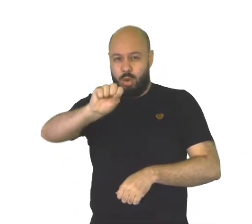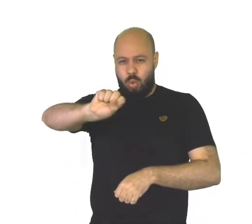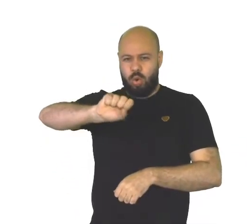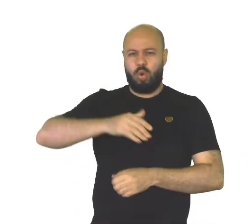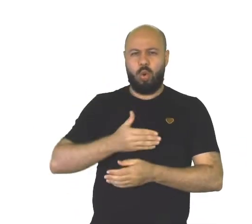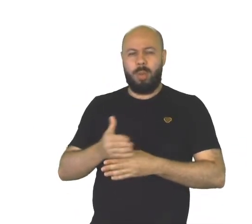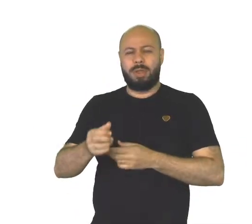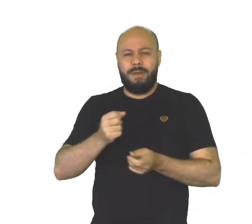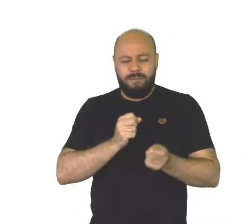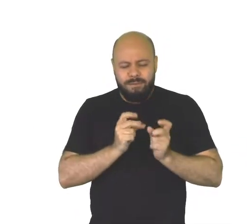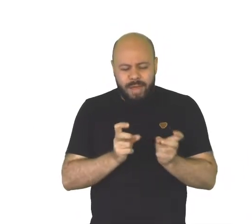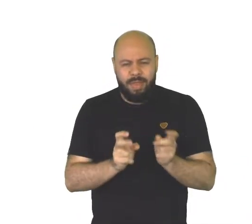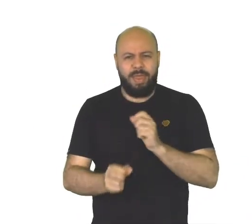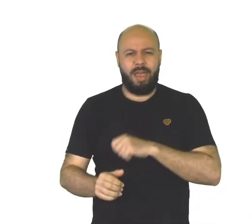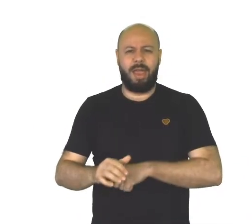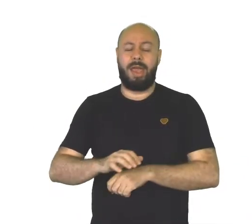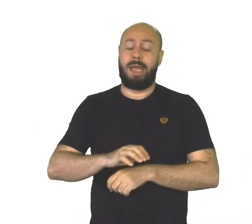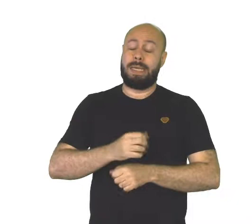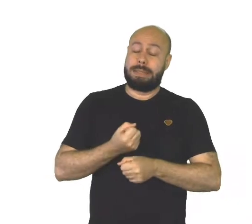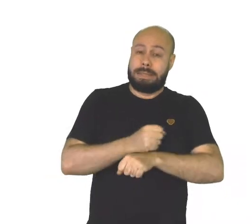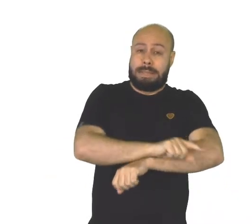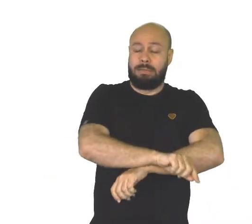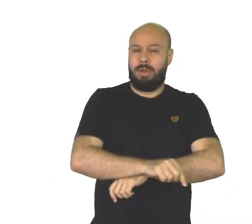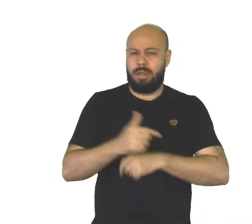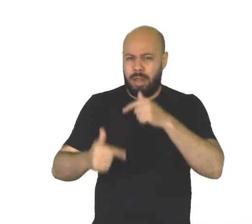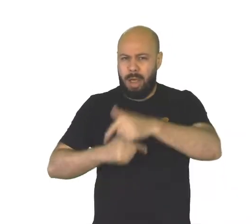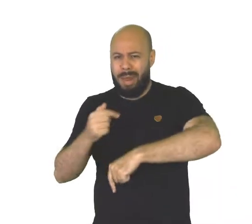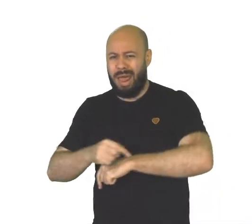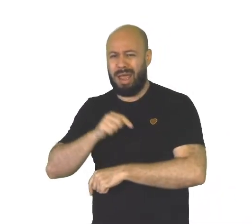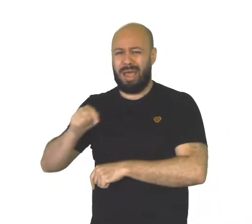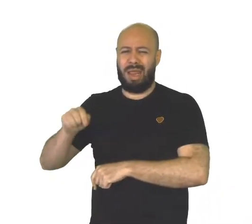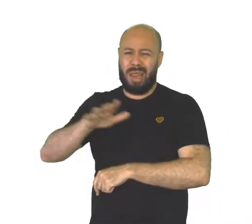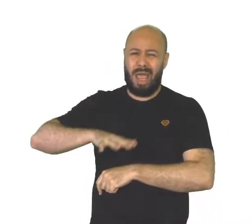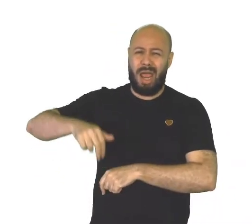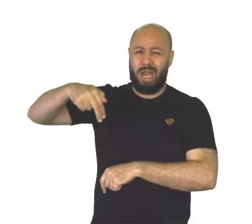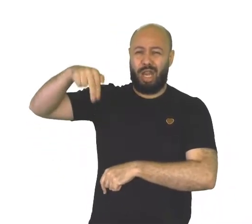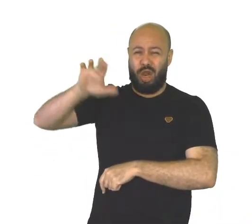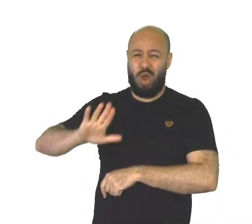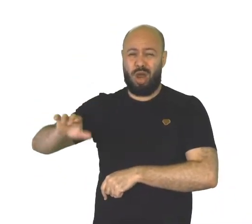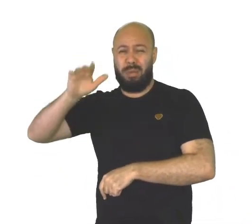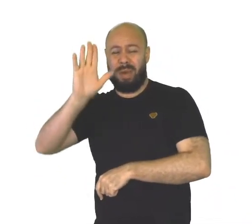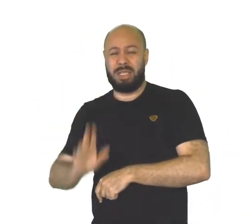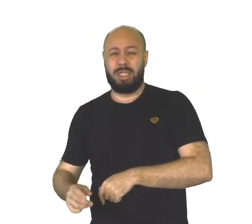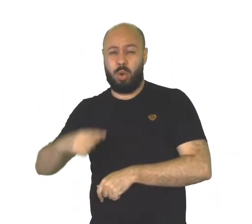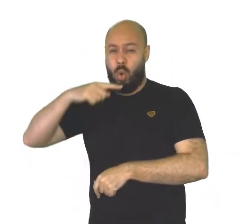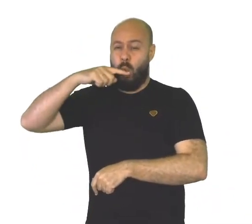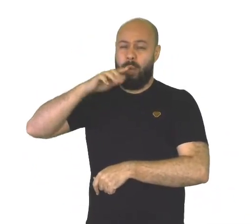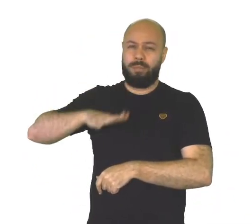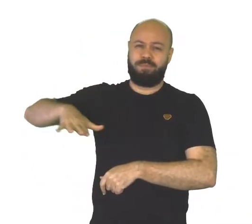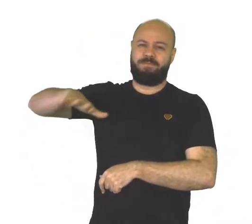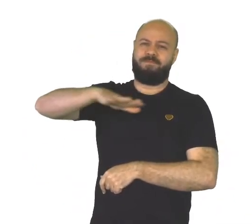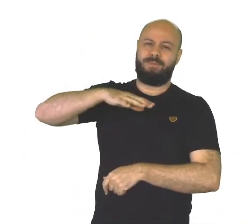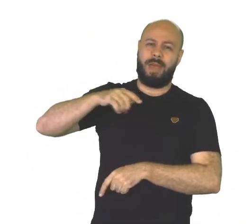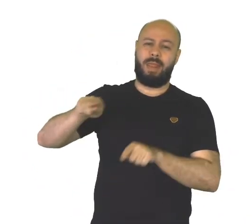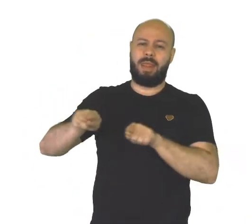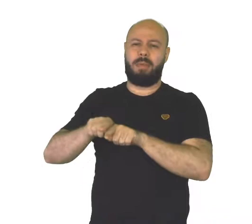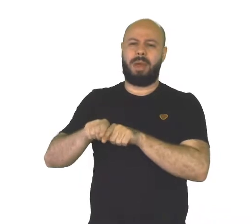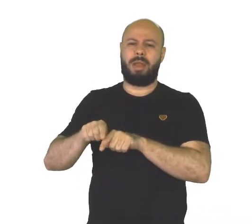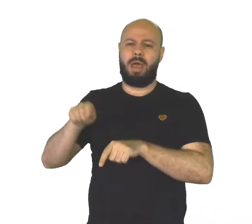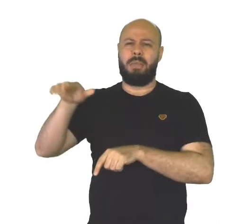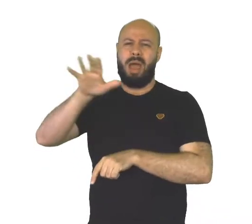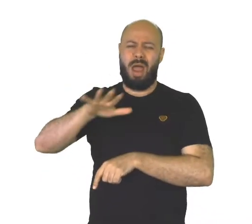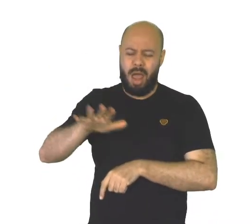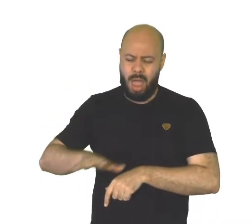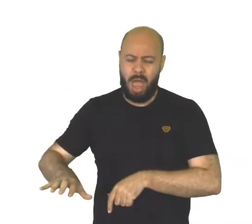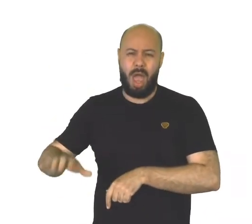de escravos, que tiveram que trabalhar nas plantações do Nordeste, por exemplo nos canaviais, e depois também nas outras regiões do